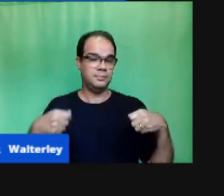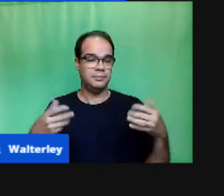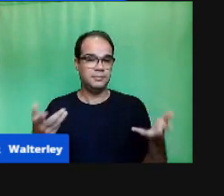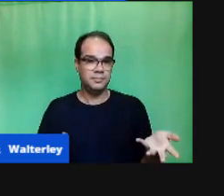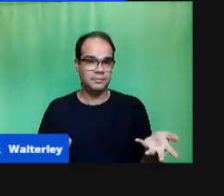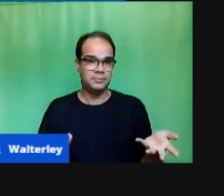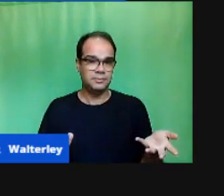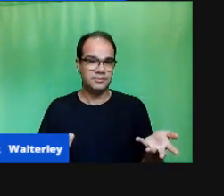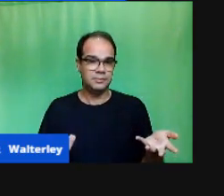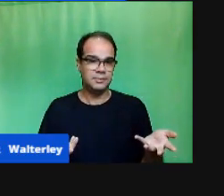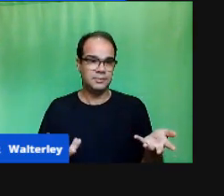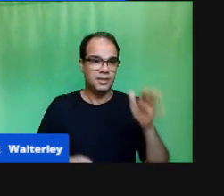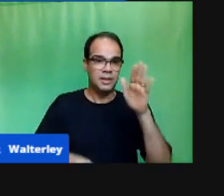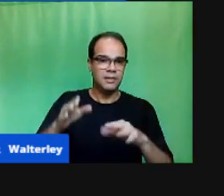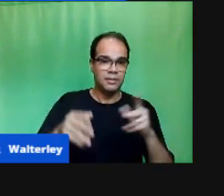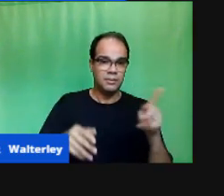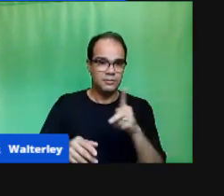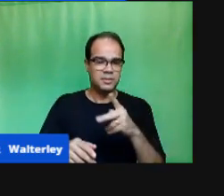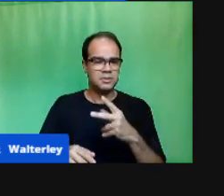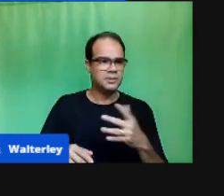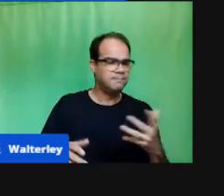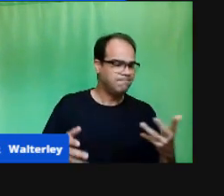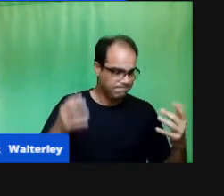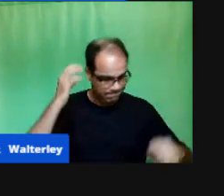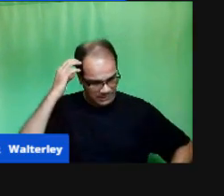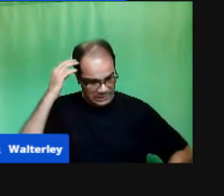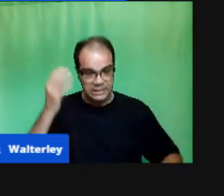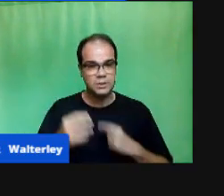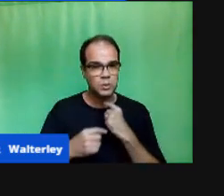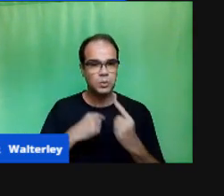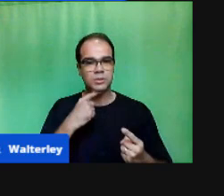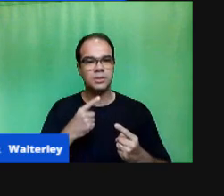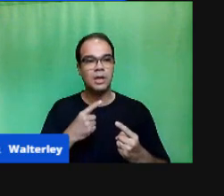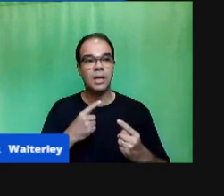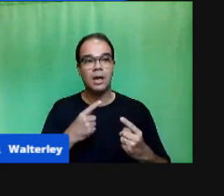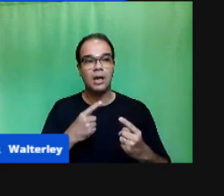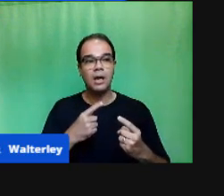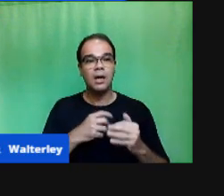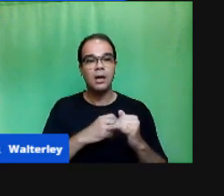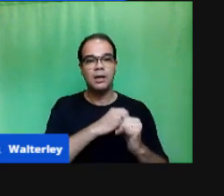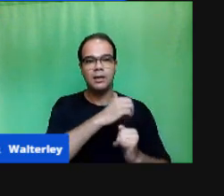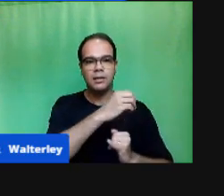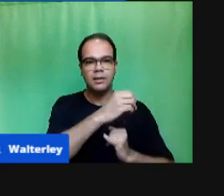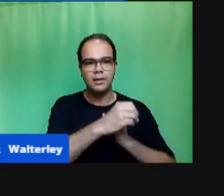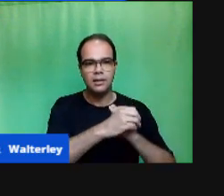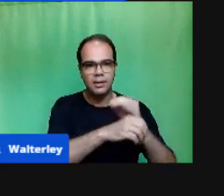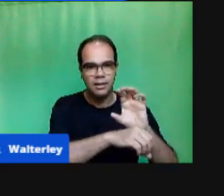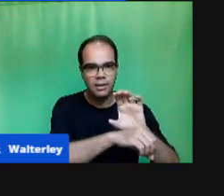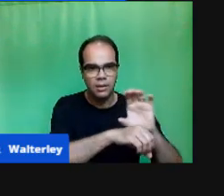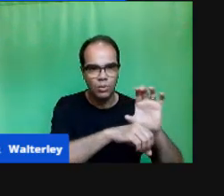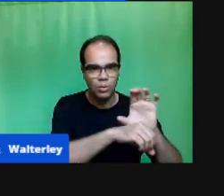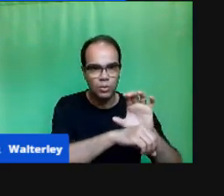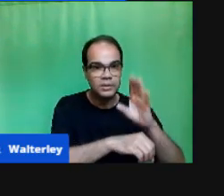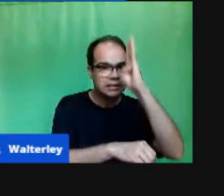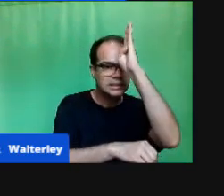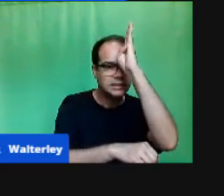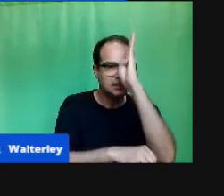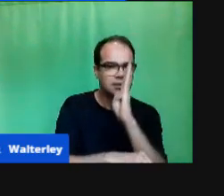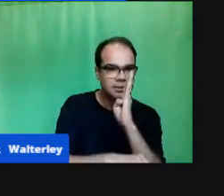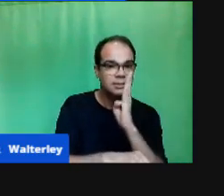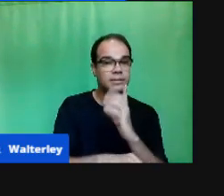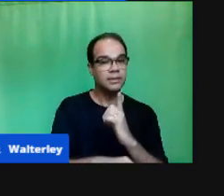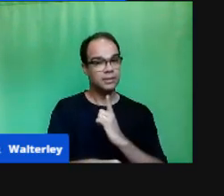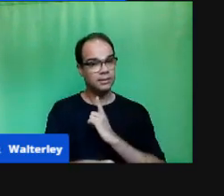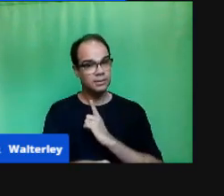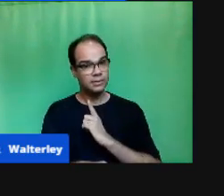em cursos, né? Tem muitos cursos gratuitos ali que a gente pode estar fazendo